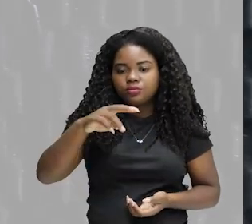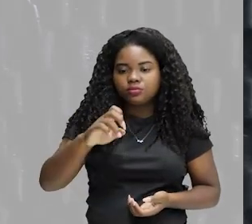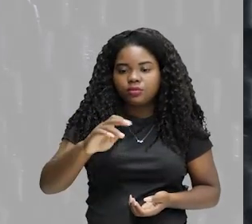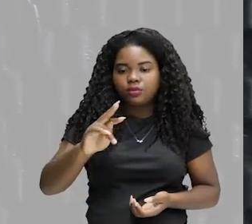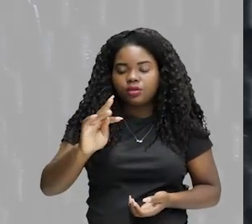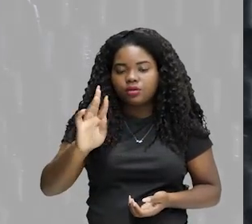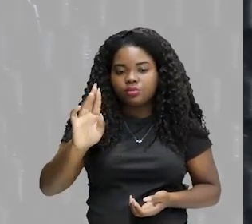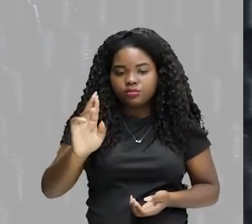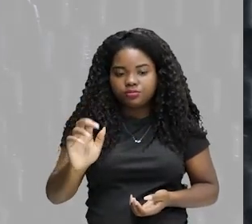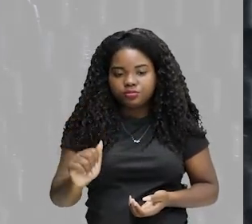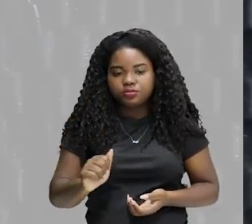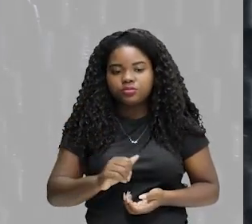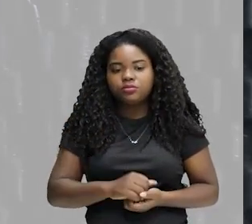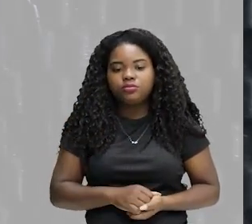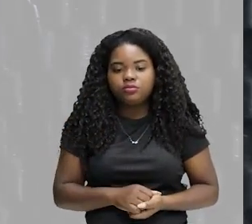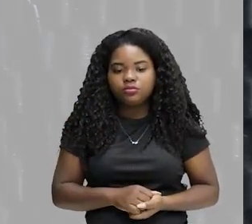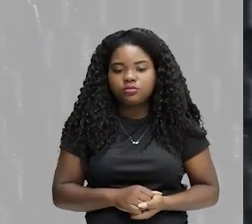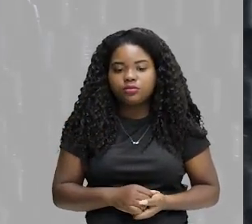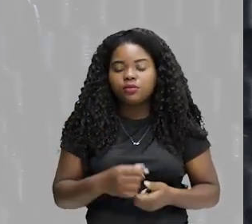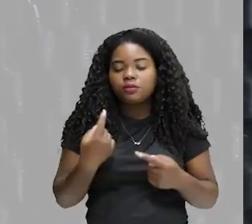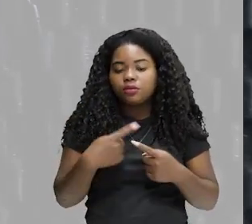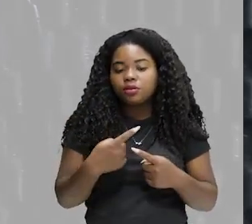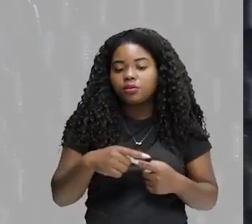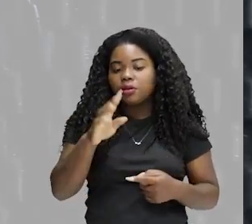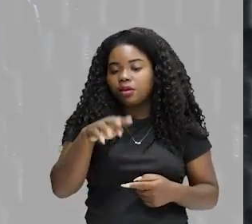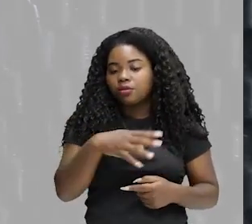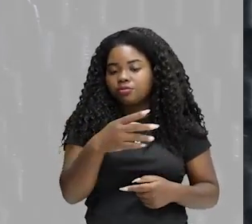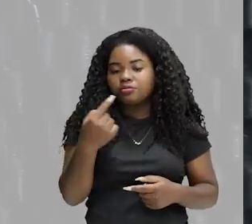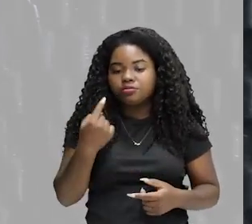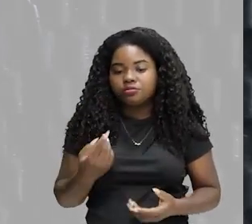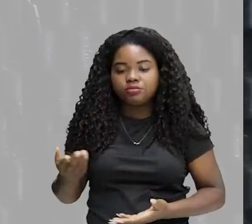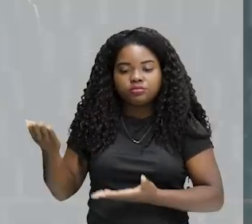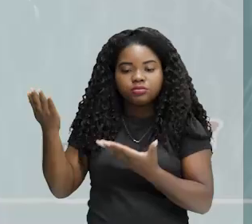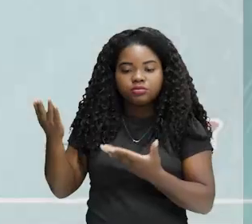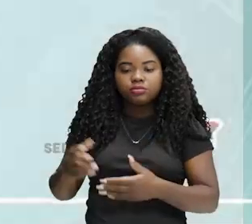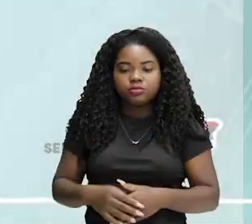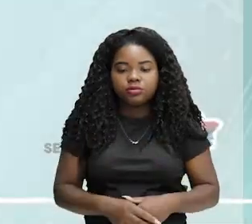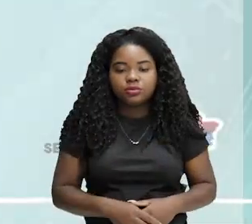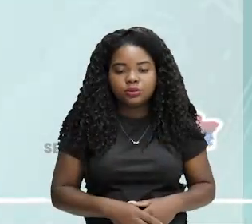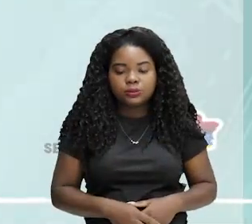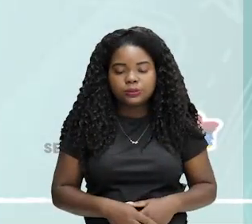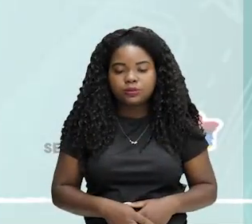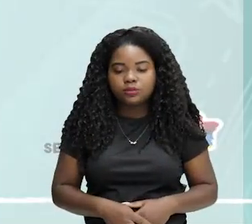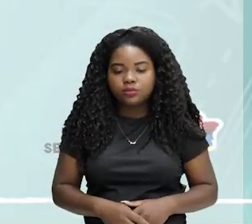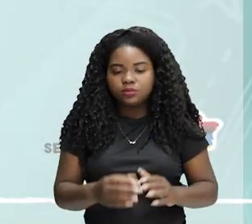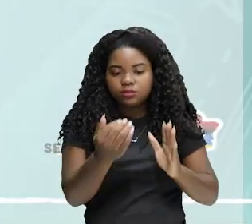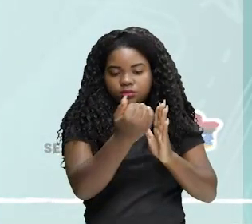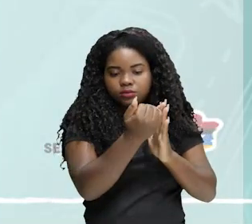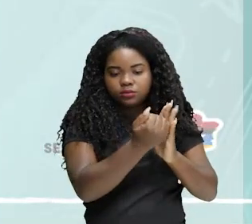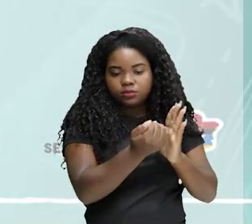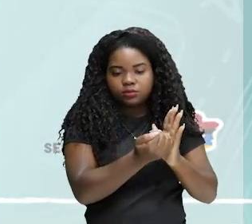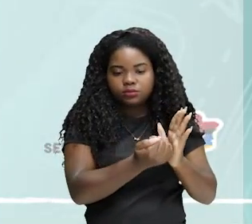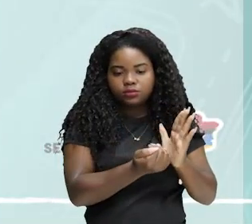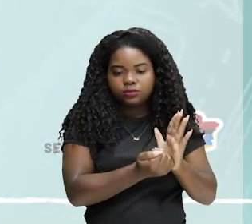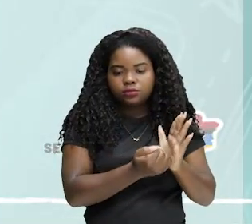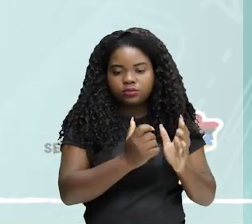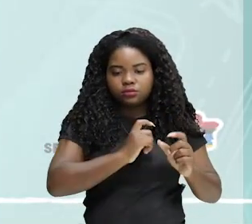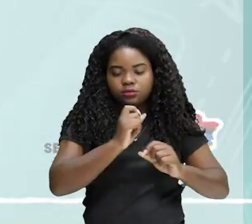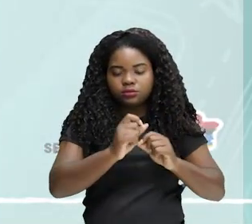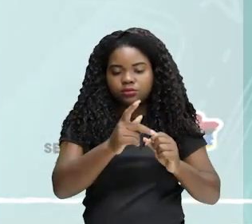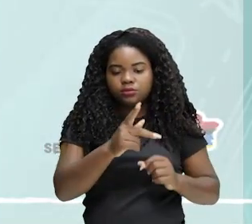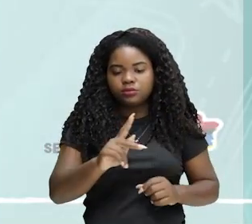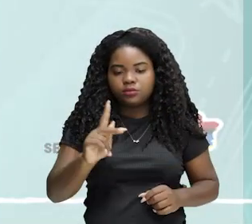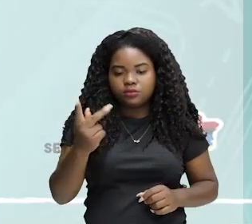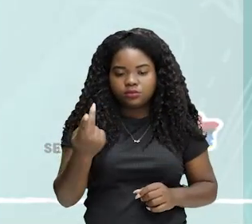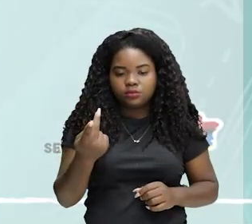Por que eu chamo a tua atenção isso? Porque lá na tabelinha, ó, a tabelinha anterior, essa classificação neutra, o pH está